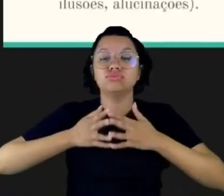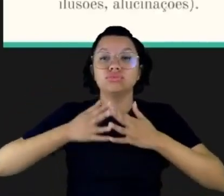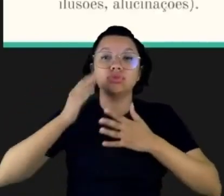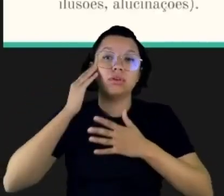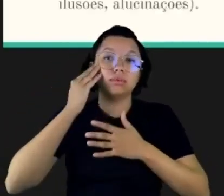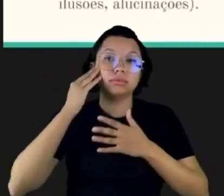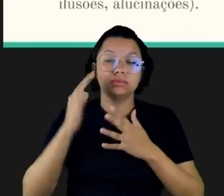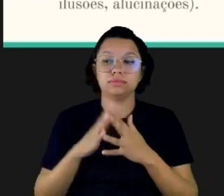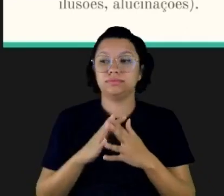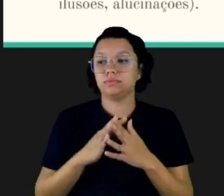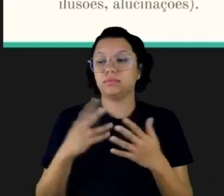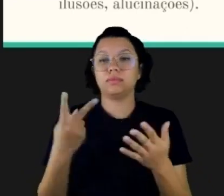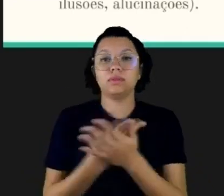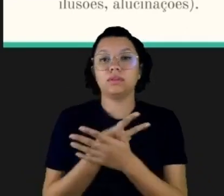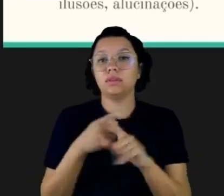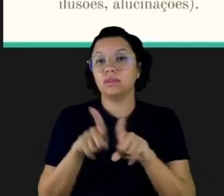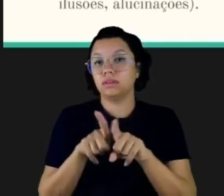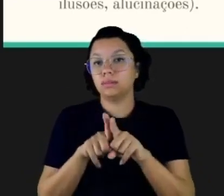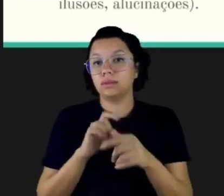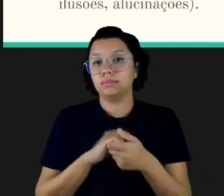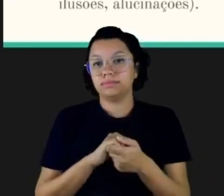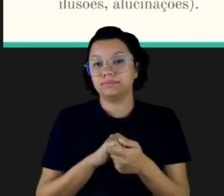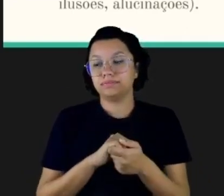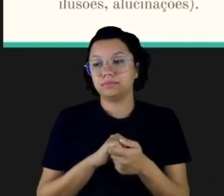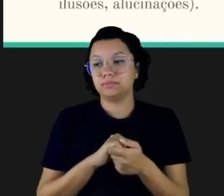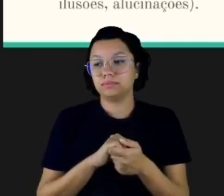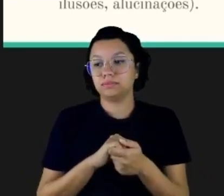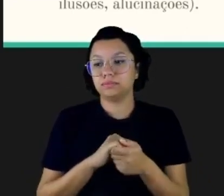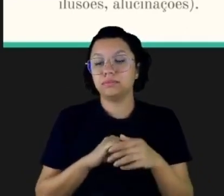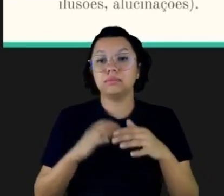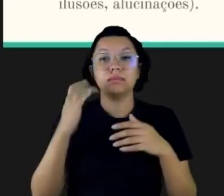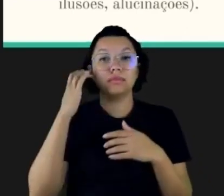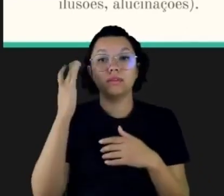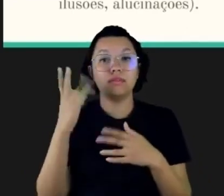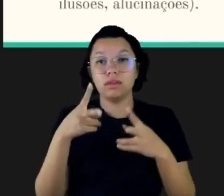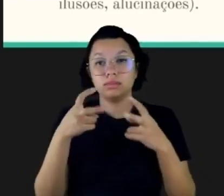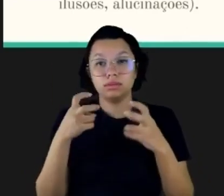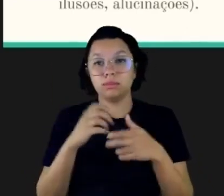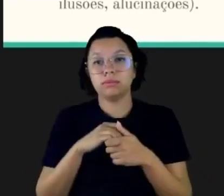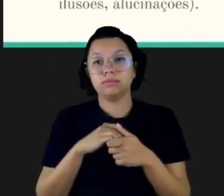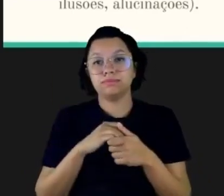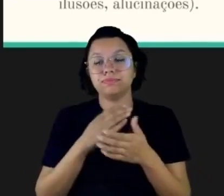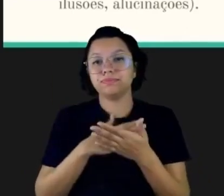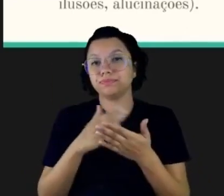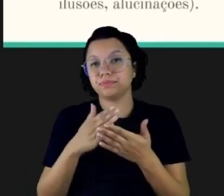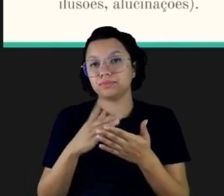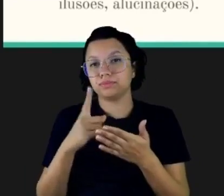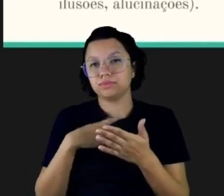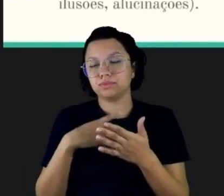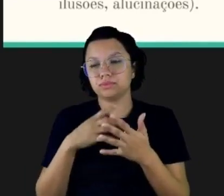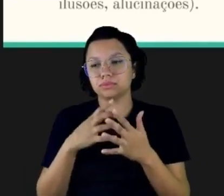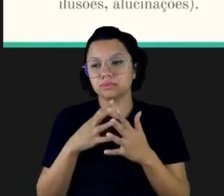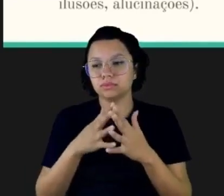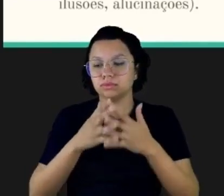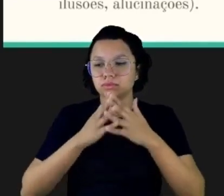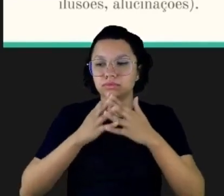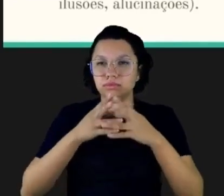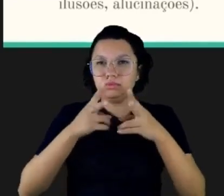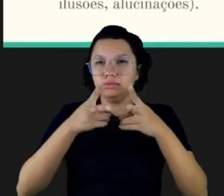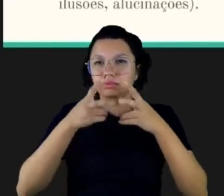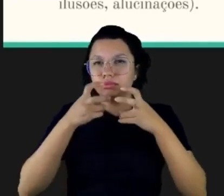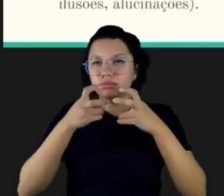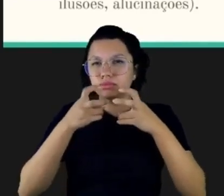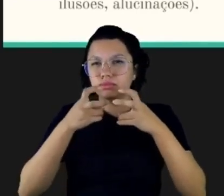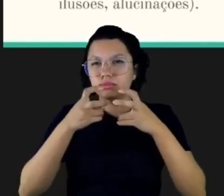isso aqui é muito fácil da gente perceber. Ele começa a ter um distúrbio de percepção. Ele